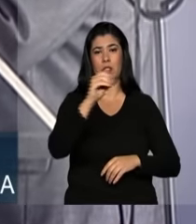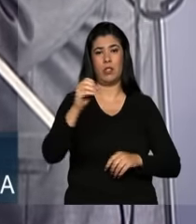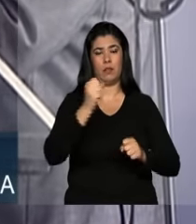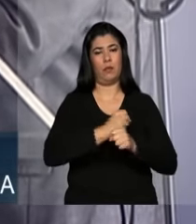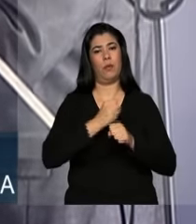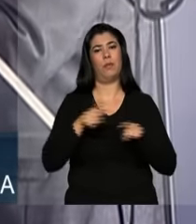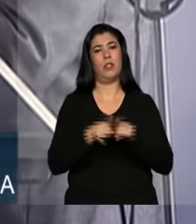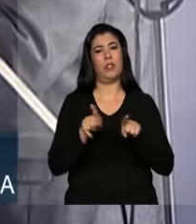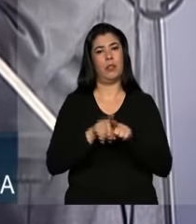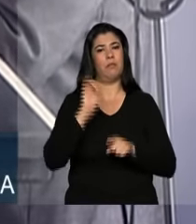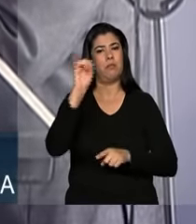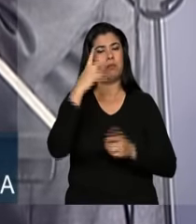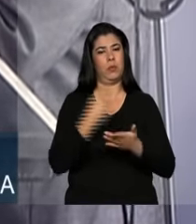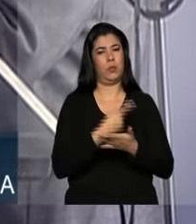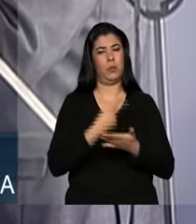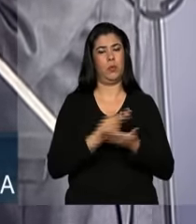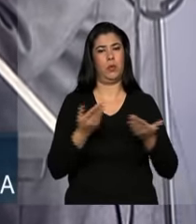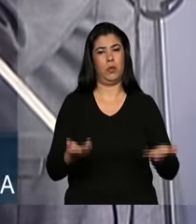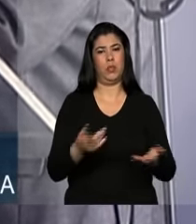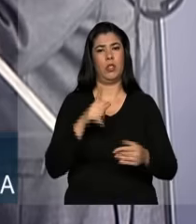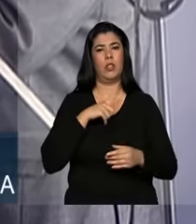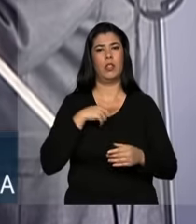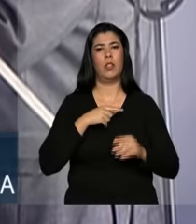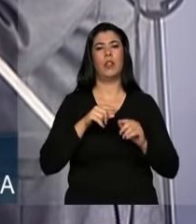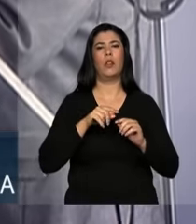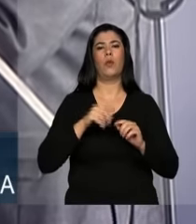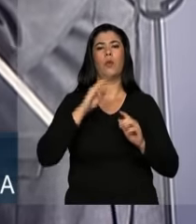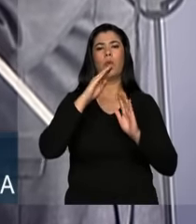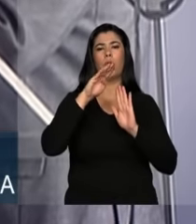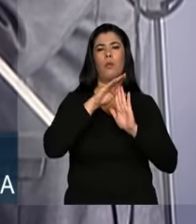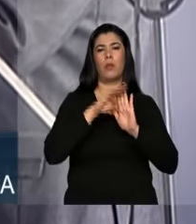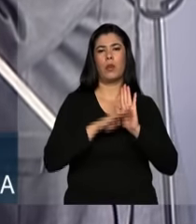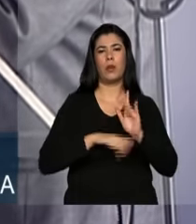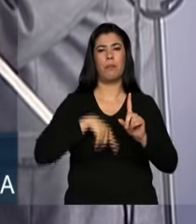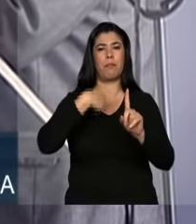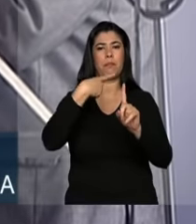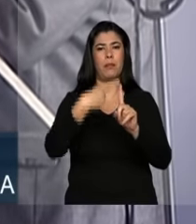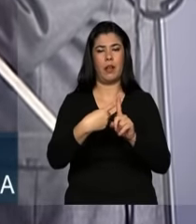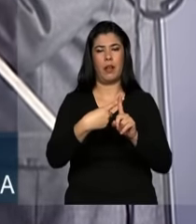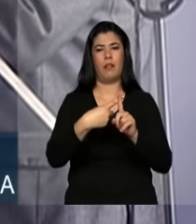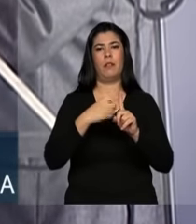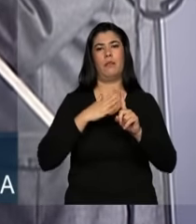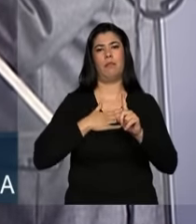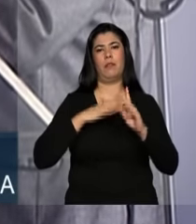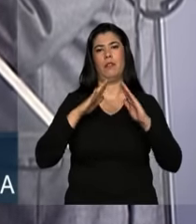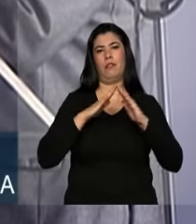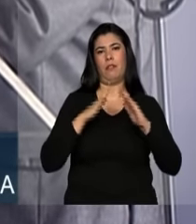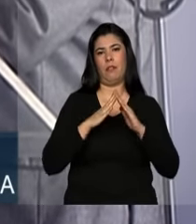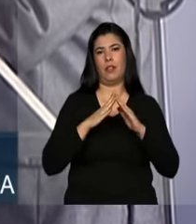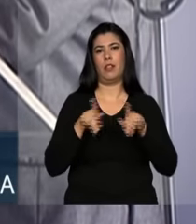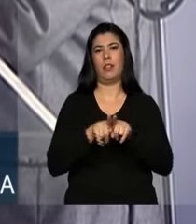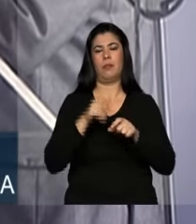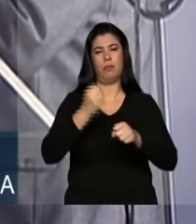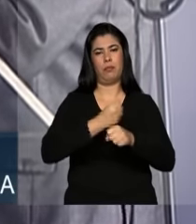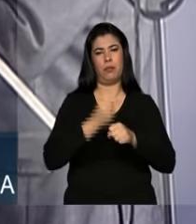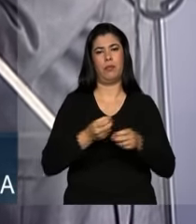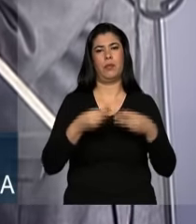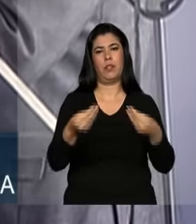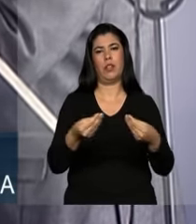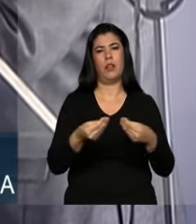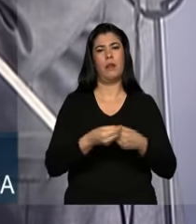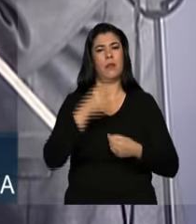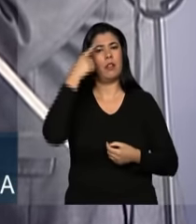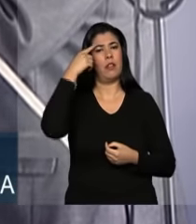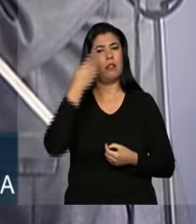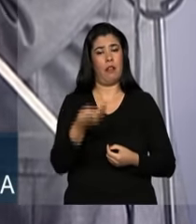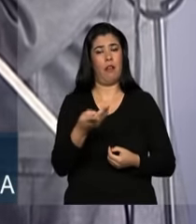importantes acontecendo, entre eles, mais Minha Casa Minha Vida, que temos em obra para entregar nos próximos dias. Para a senhora ter uma